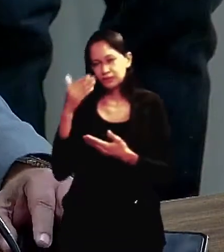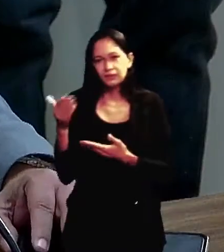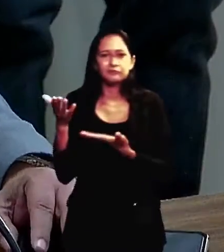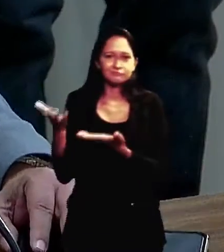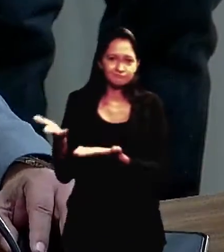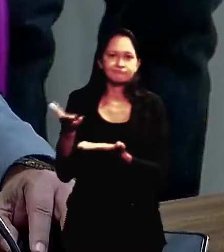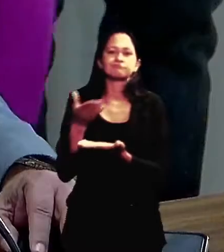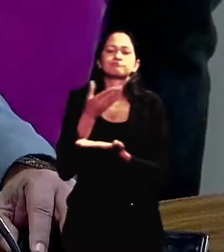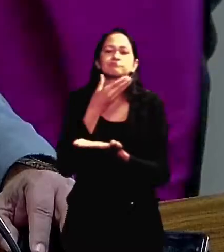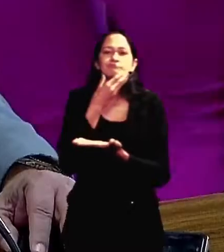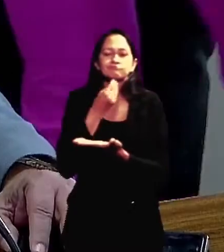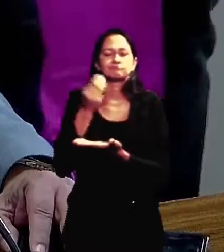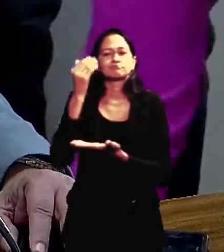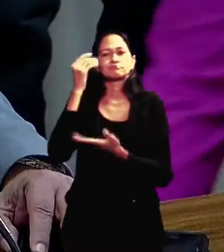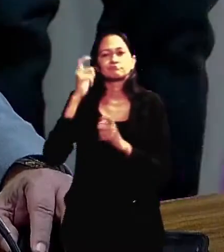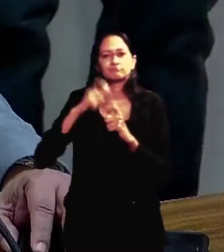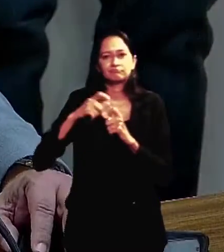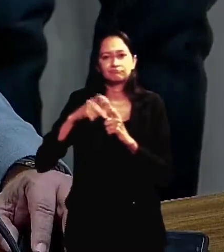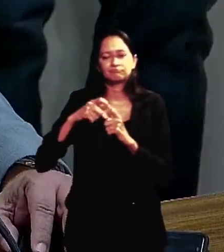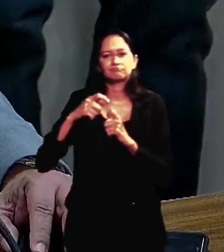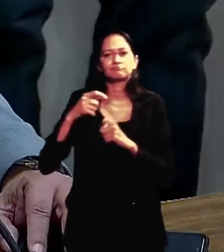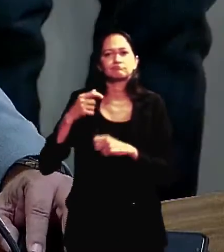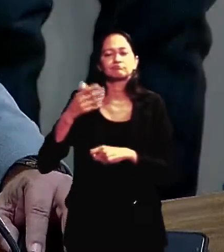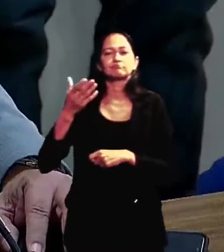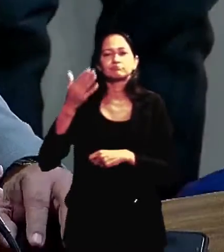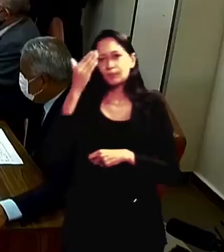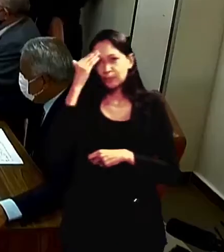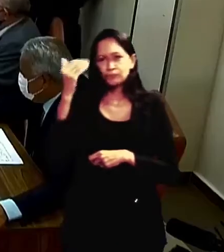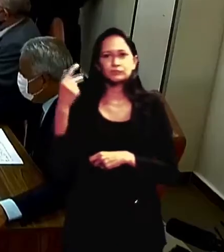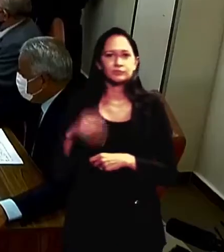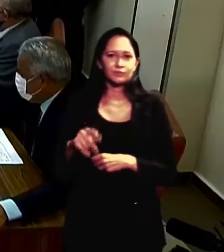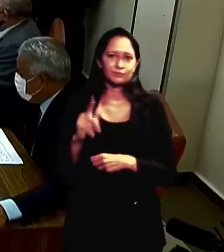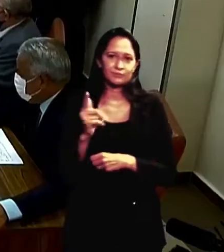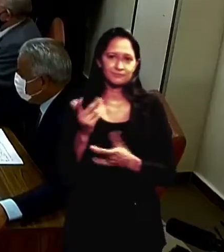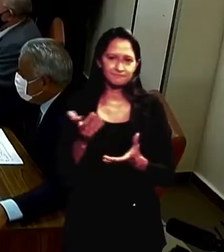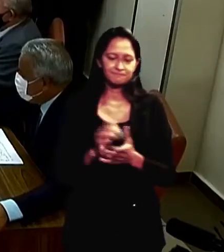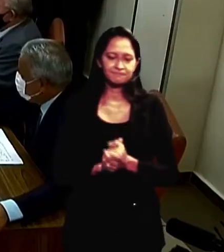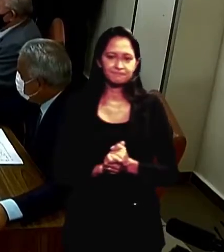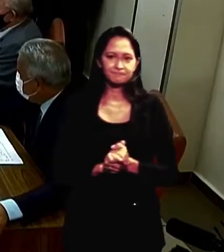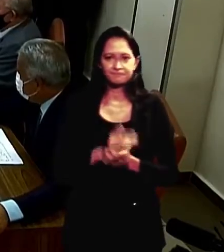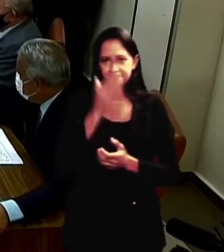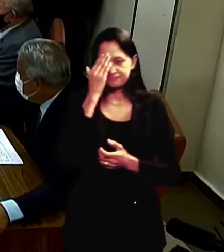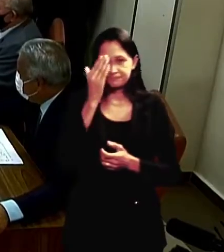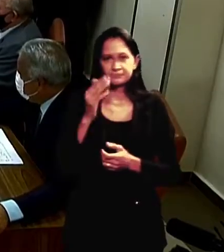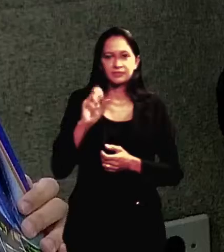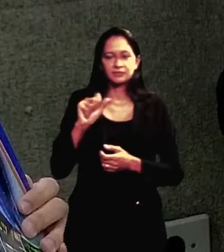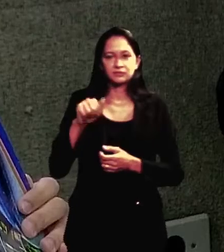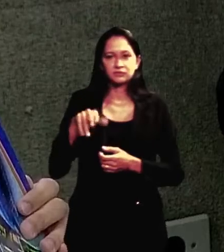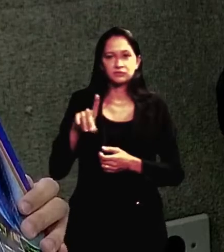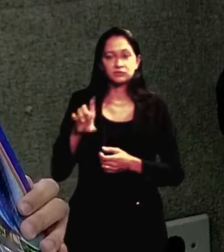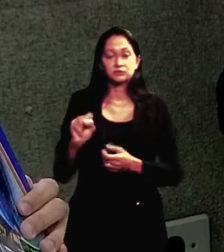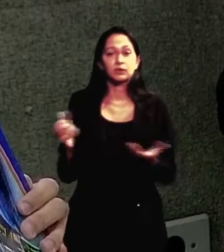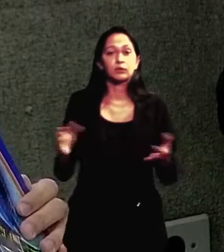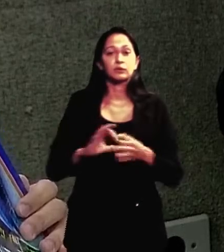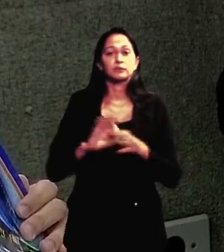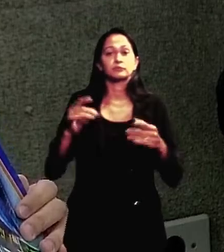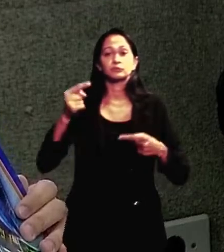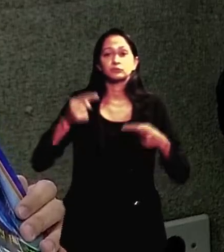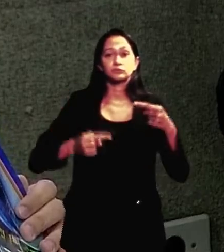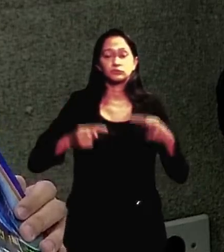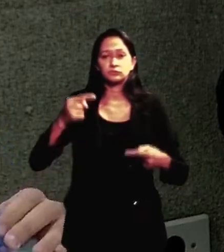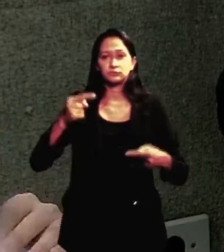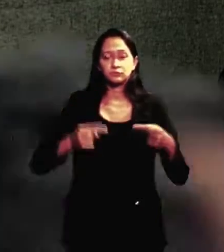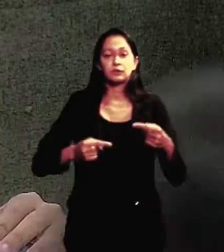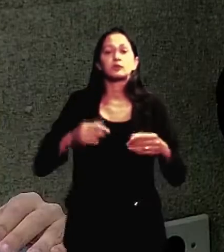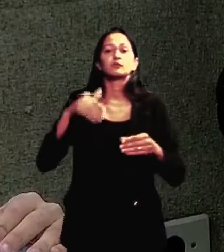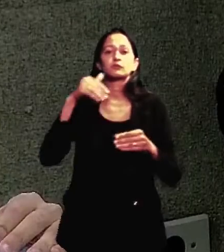justa a um dos médicos pioneiros de Goiânia, o doutor Anis Assi. Obrigado, vereador Santos. O projeto está em discussão.